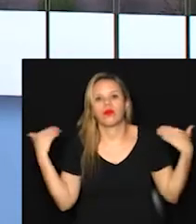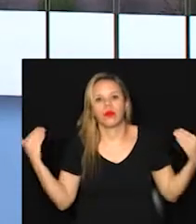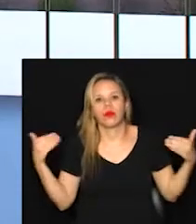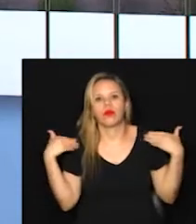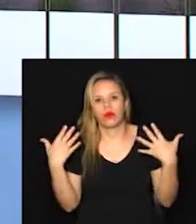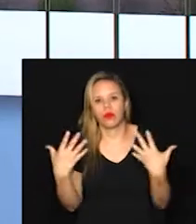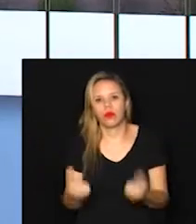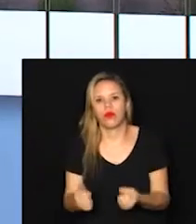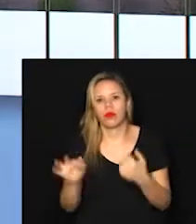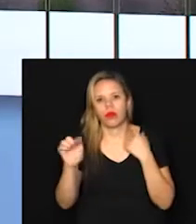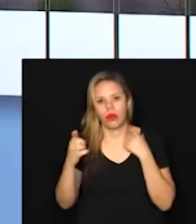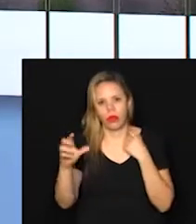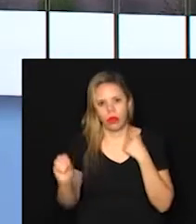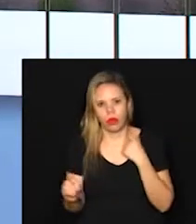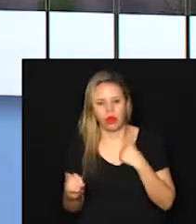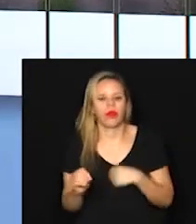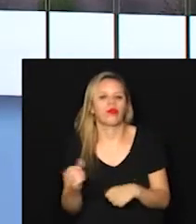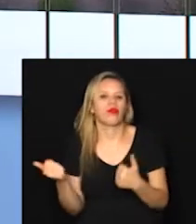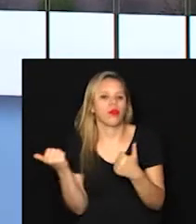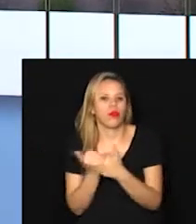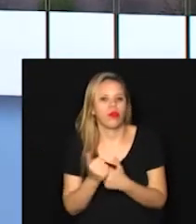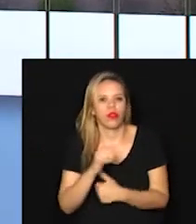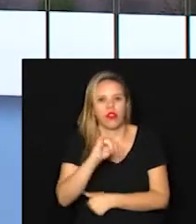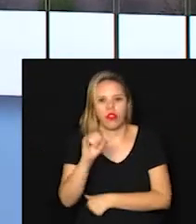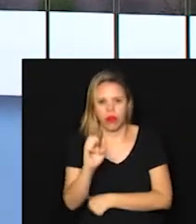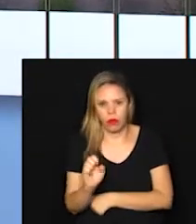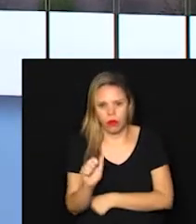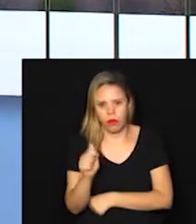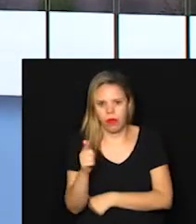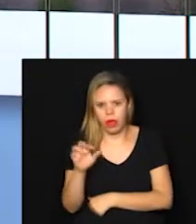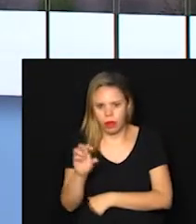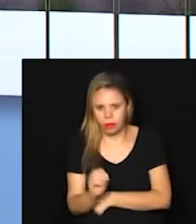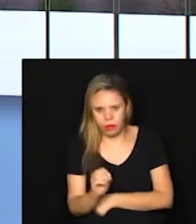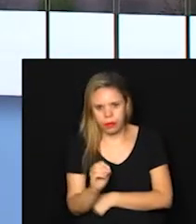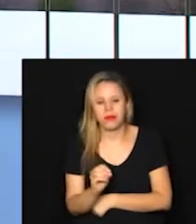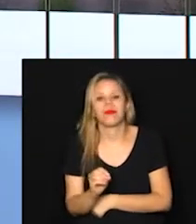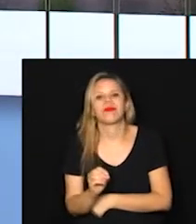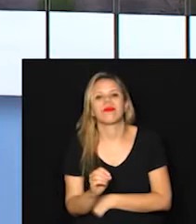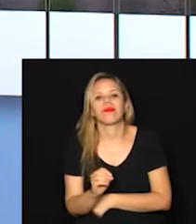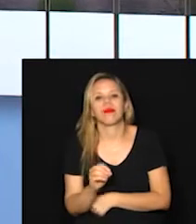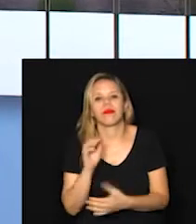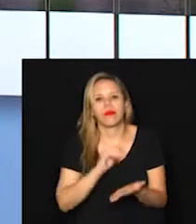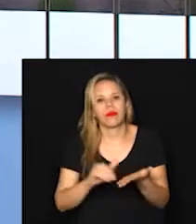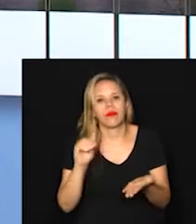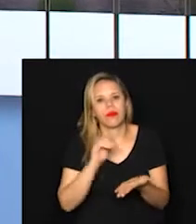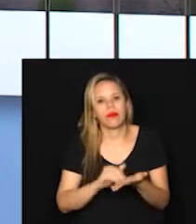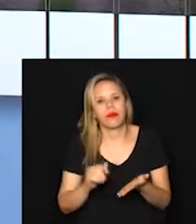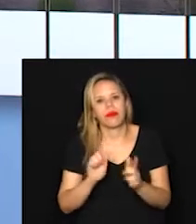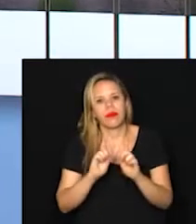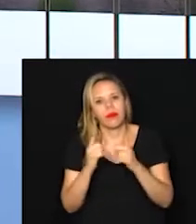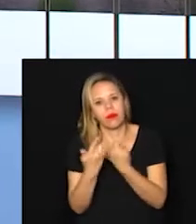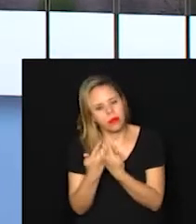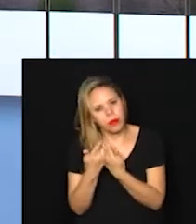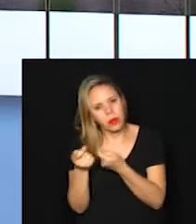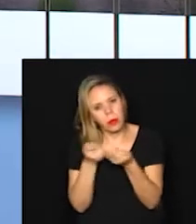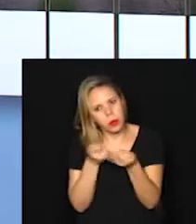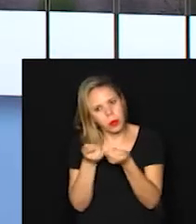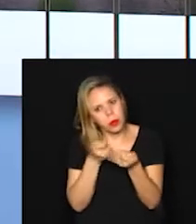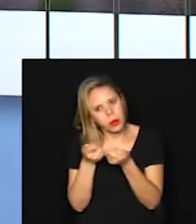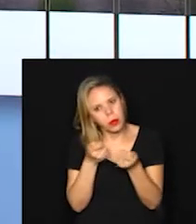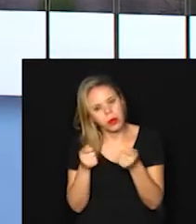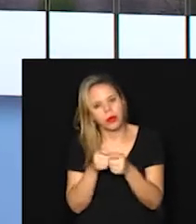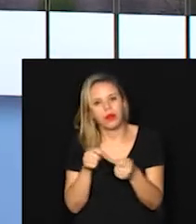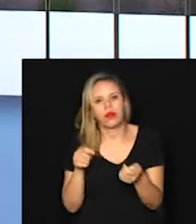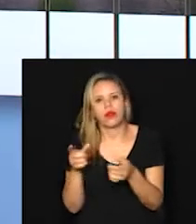assume Fernando Vanin, no lugar de José Abraão Júnior. Já na Secretaria de Gestão e Controle,